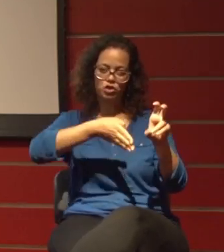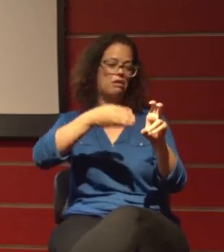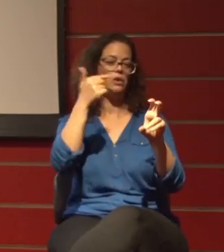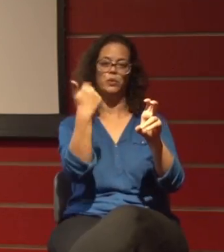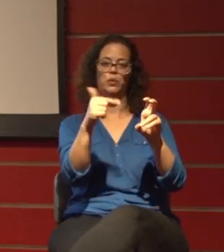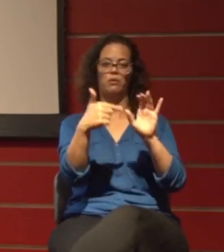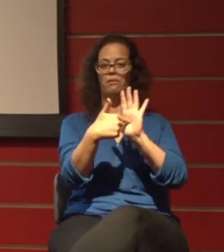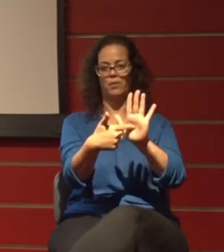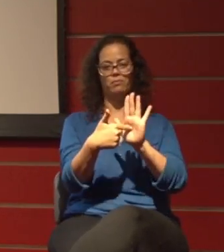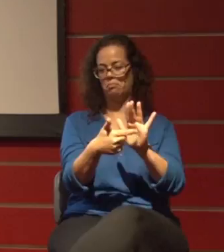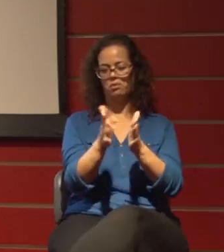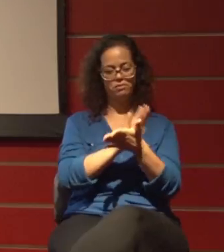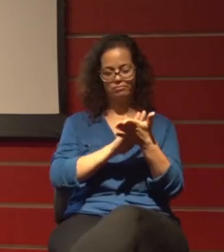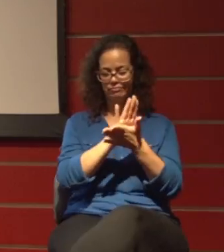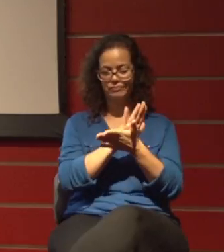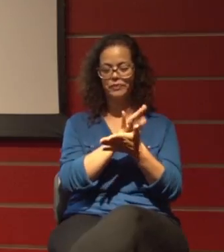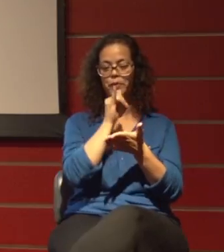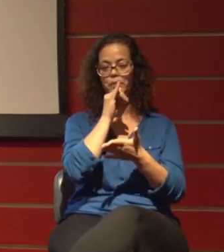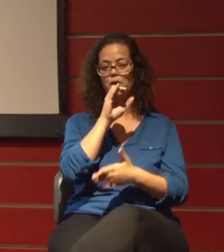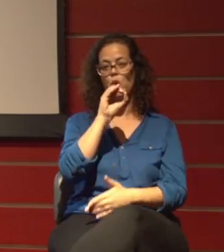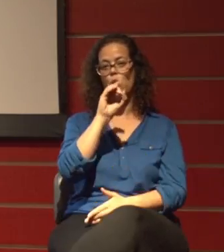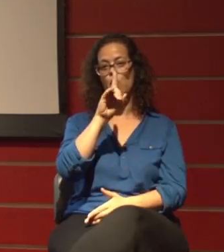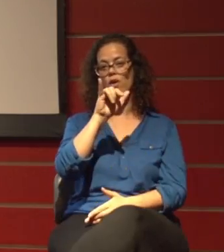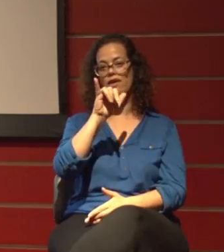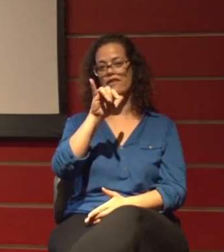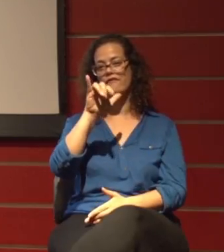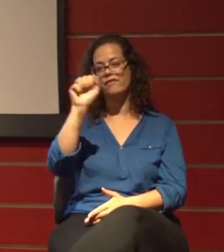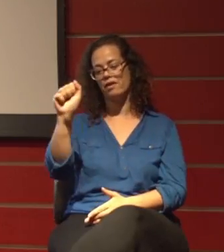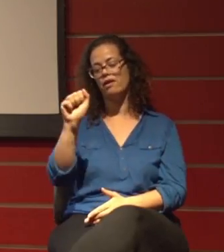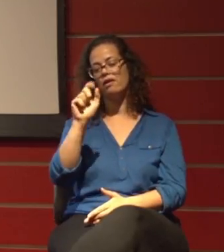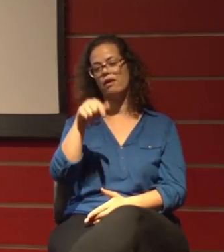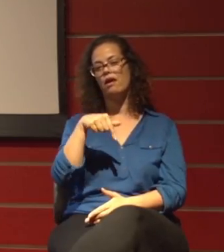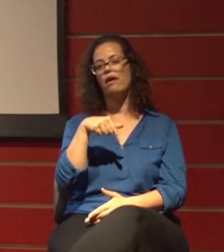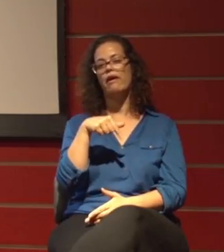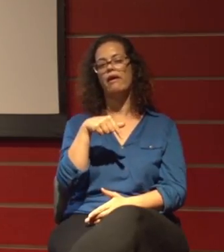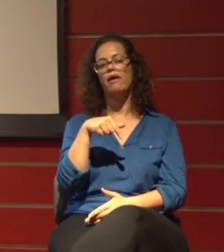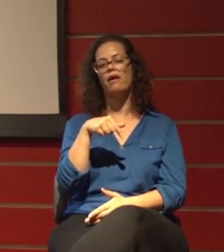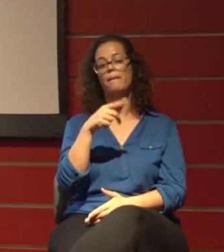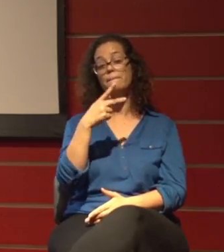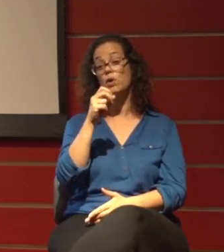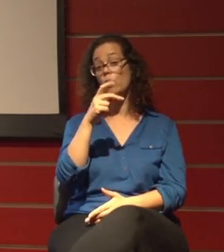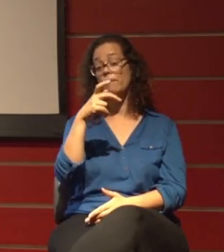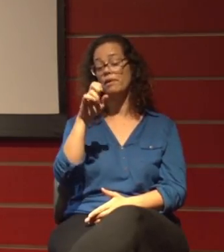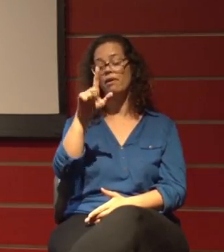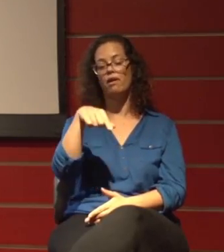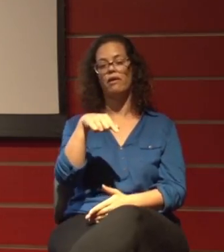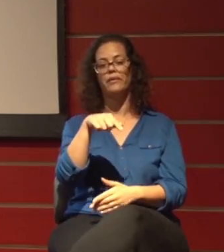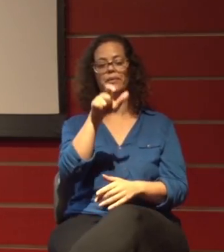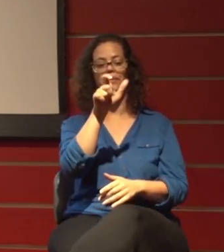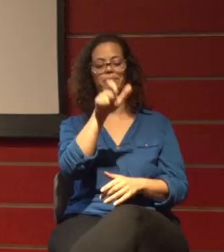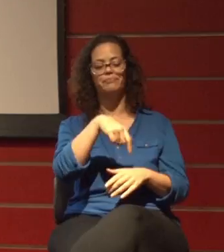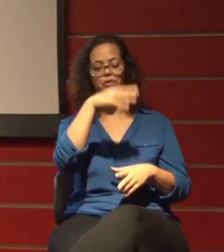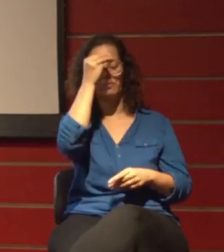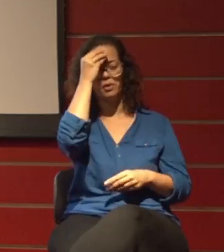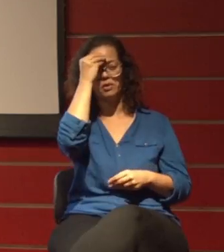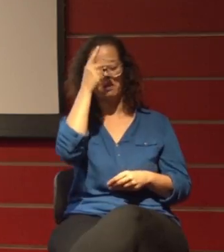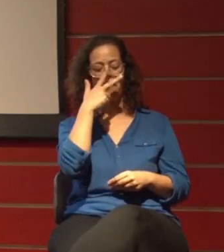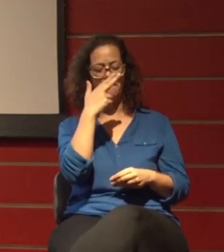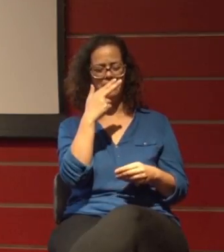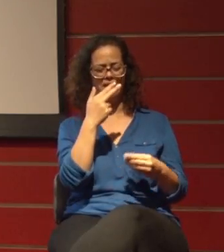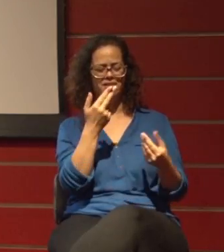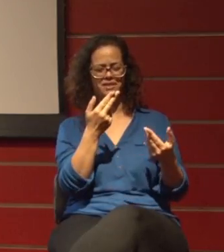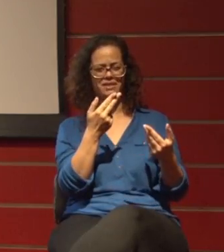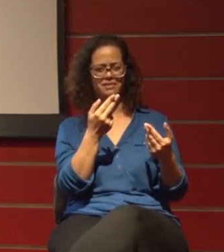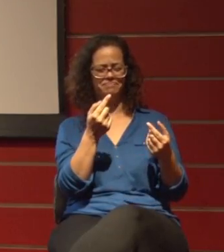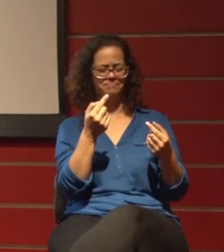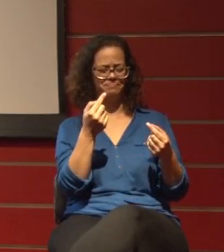né ou seja eh a Olívia é uma uma personagem Olívia ppe super controversa em algumas coisas